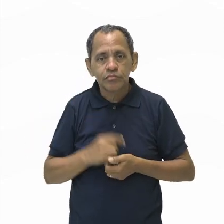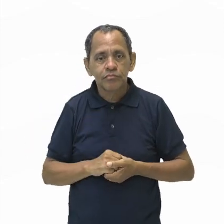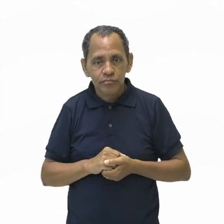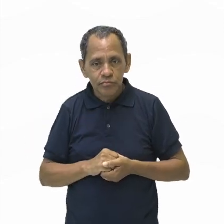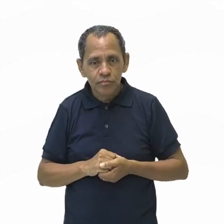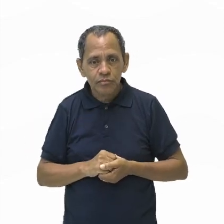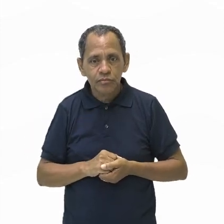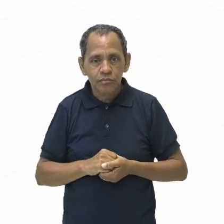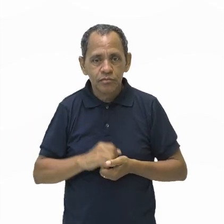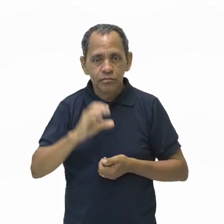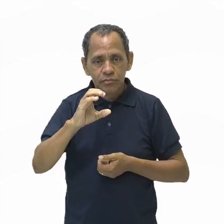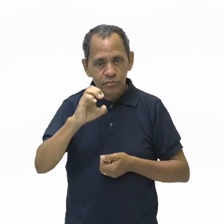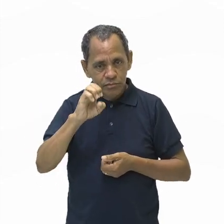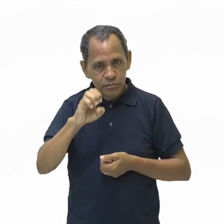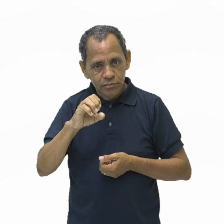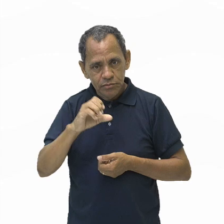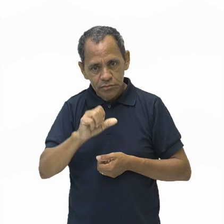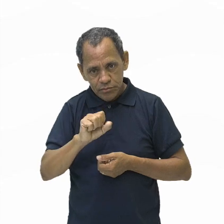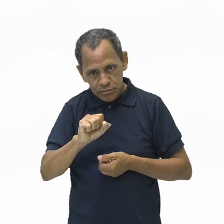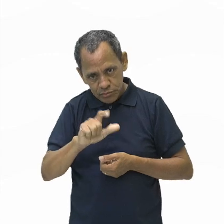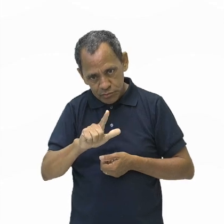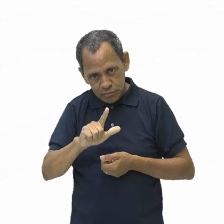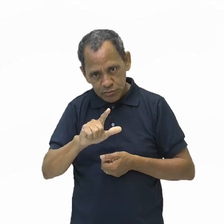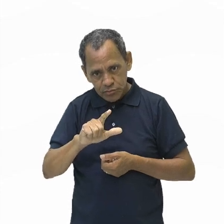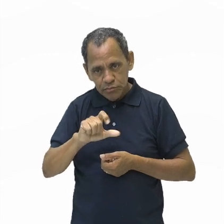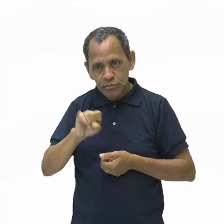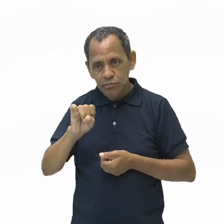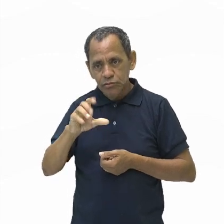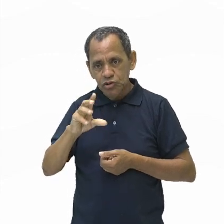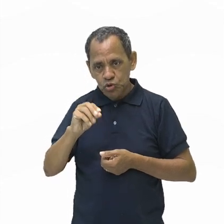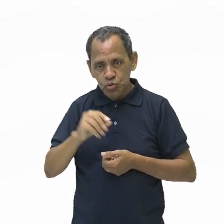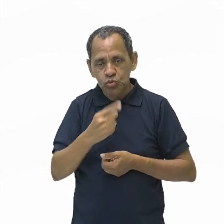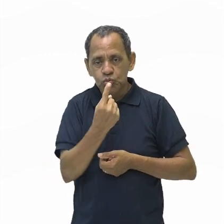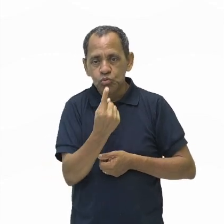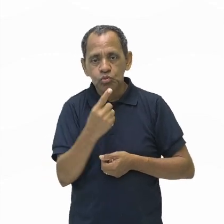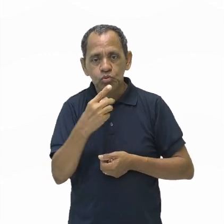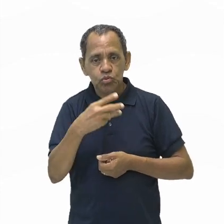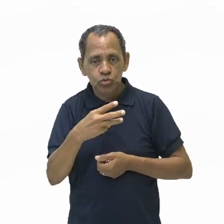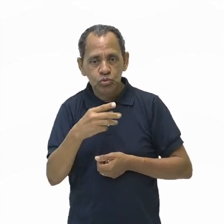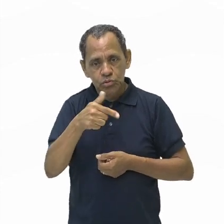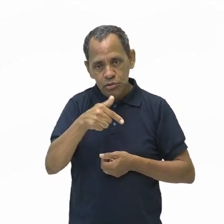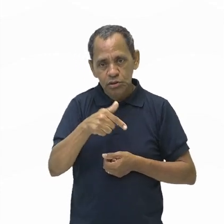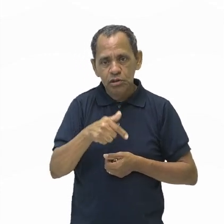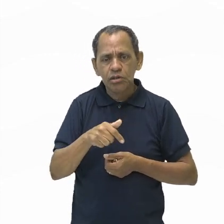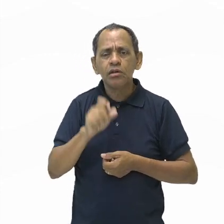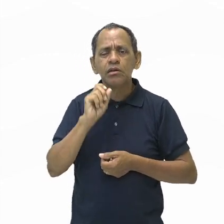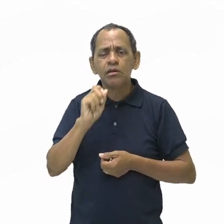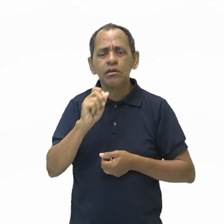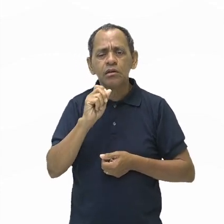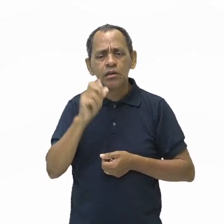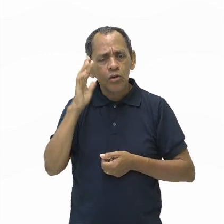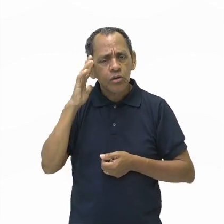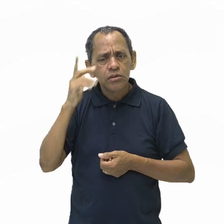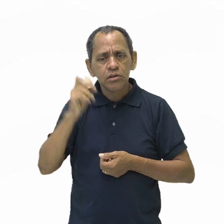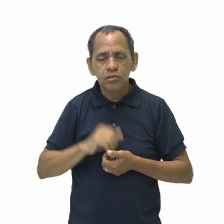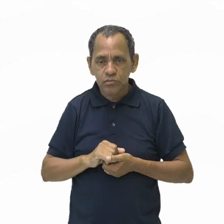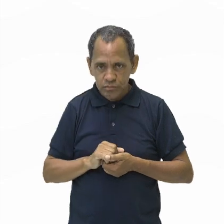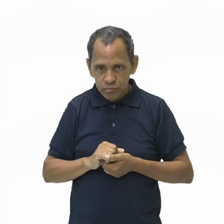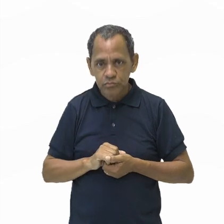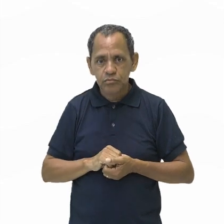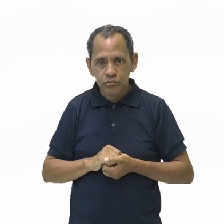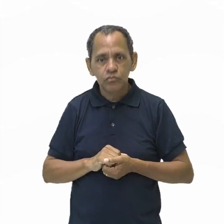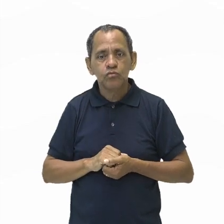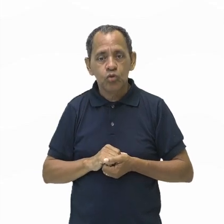estrôncio-90. Para você ter uma ideia, o acidente do césio-137 foi nada mais nada menos do que ali um